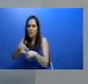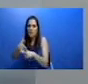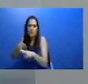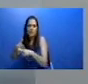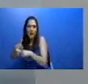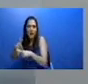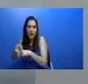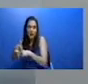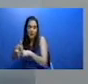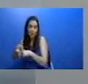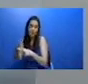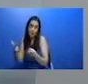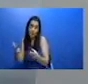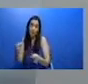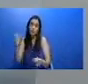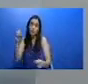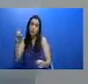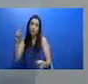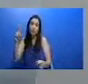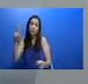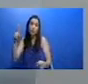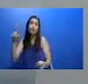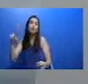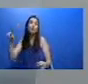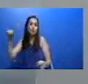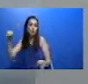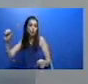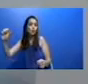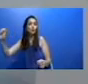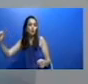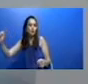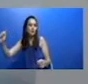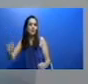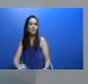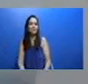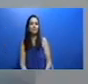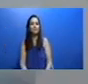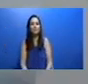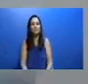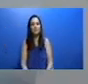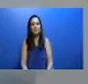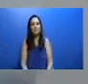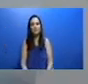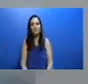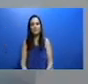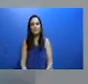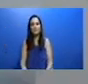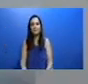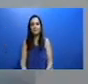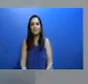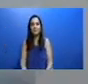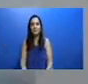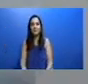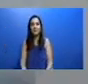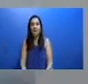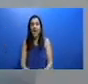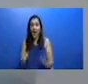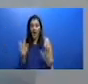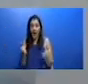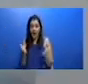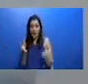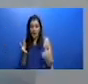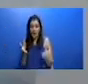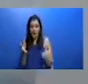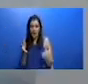aqui, né? Junto com os lápis de cor, porque eu compro as dúzias. Então, agora que nós